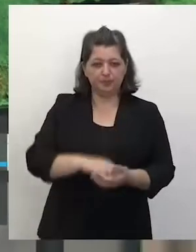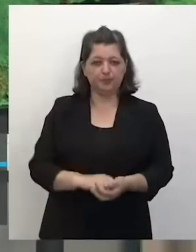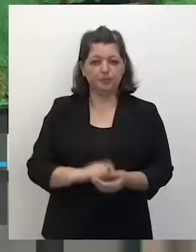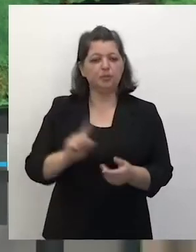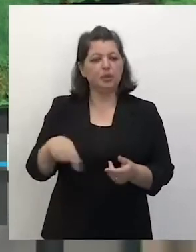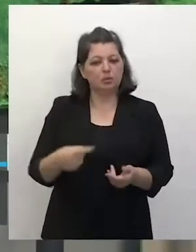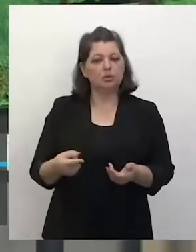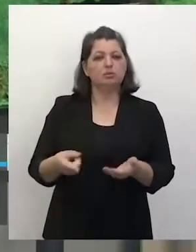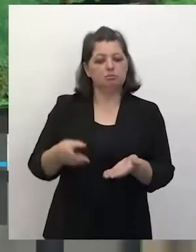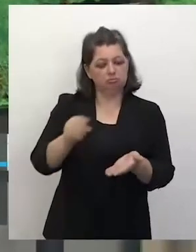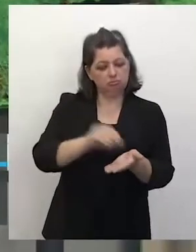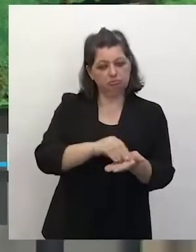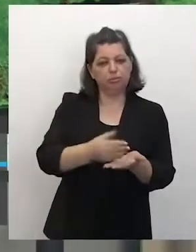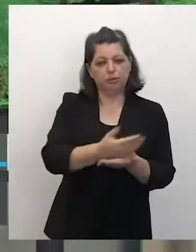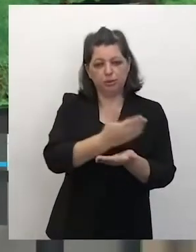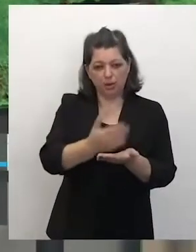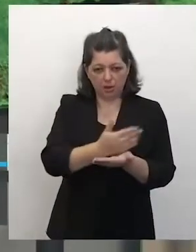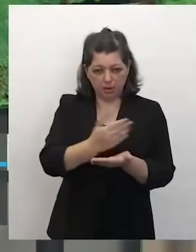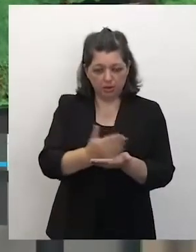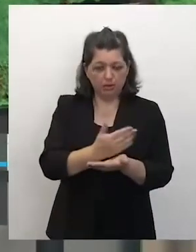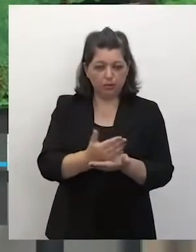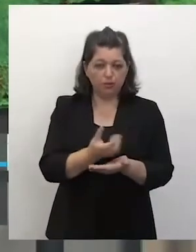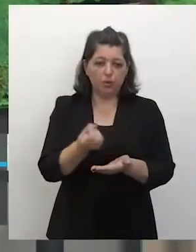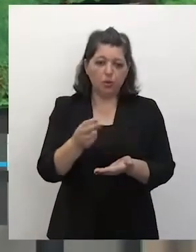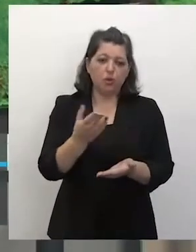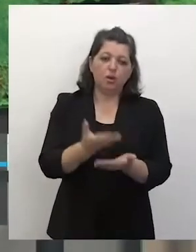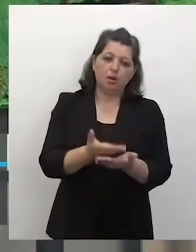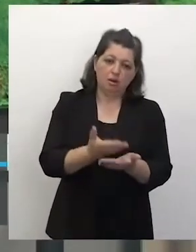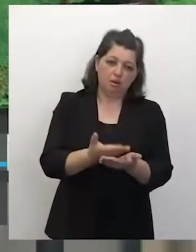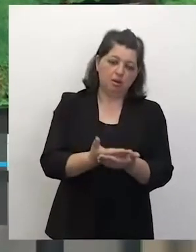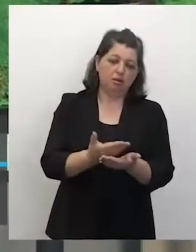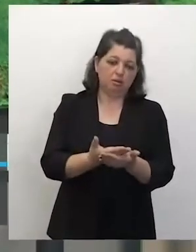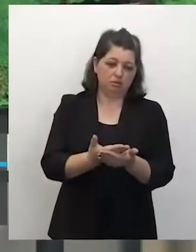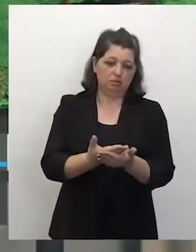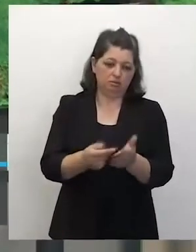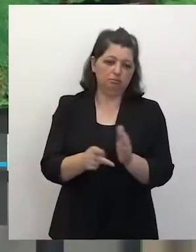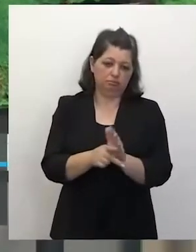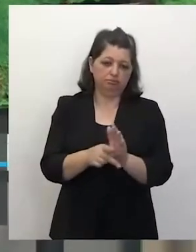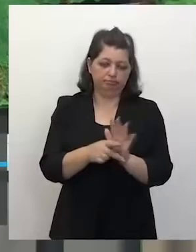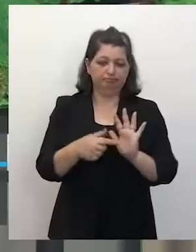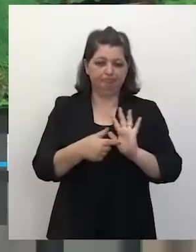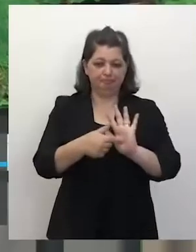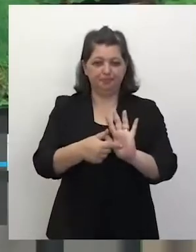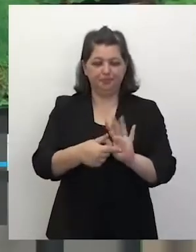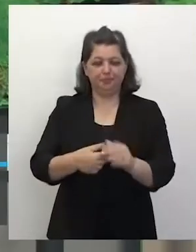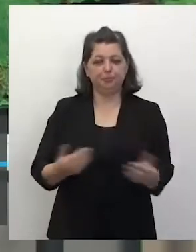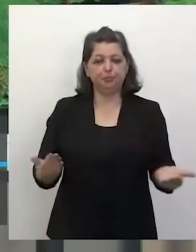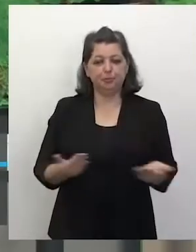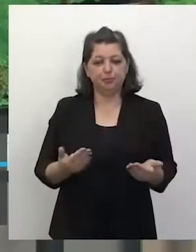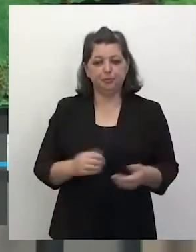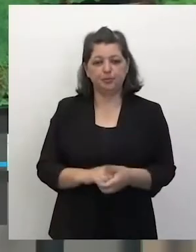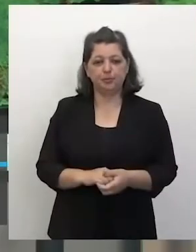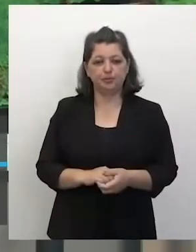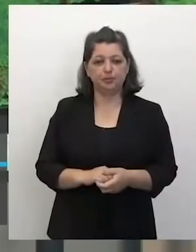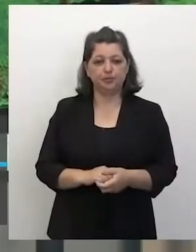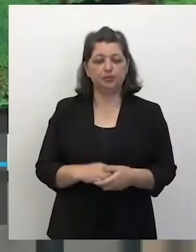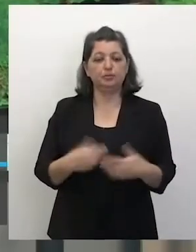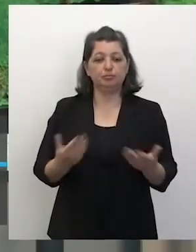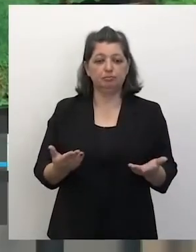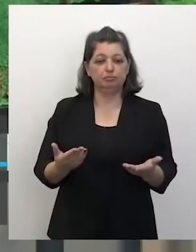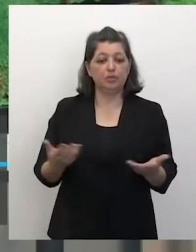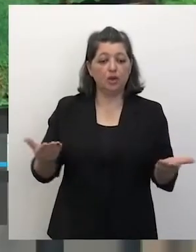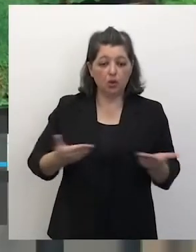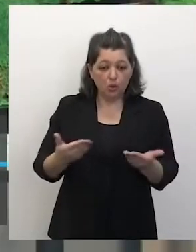um livro, né, ou até para uma aula aí de slide, como a gente está apresentando agora. E você, é aquilo que eu falei, né, hoje